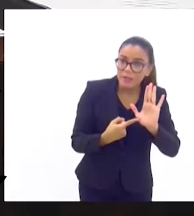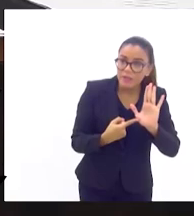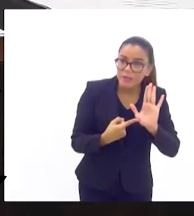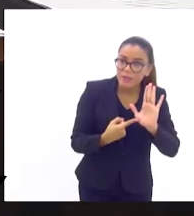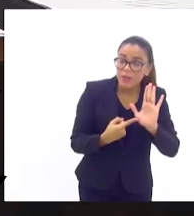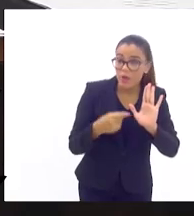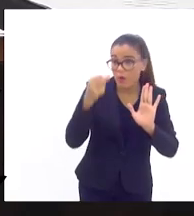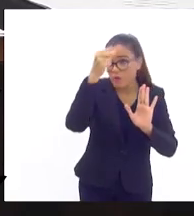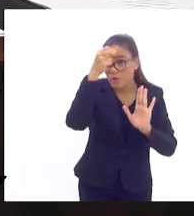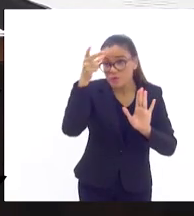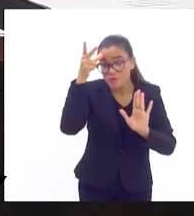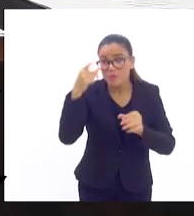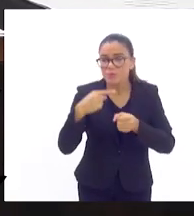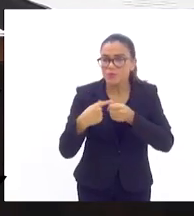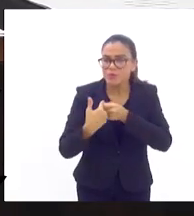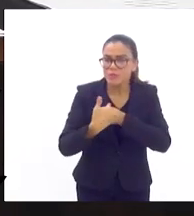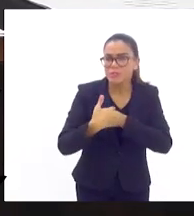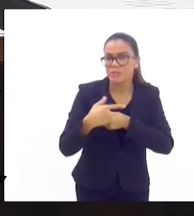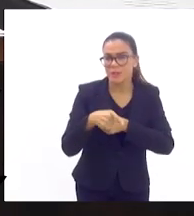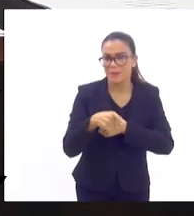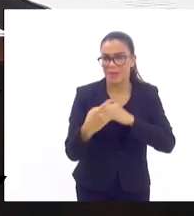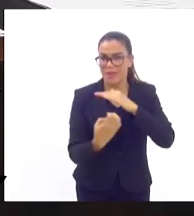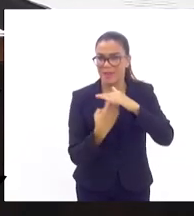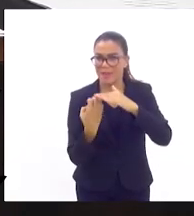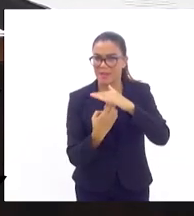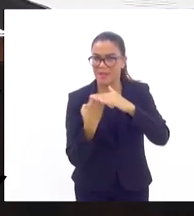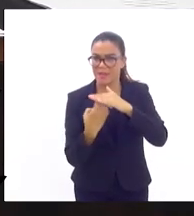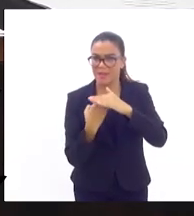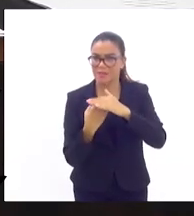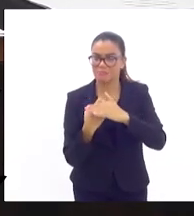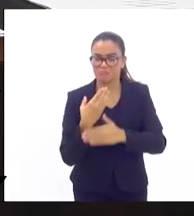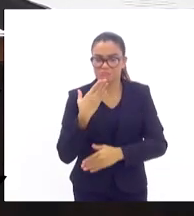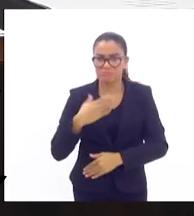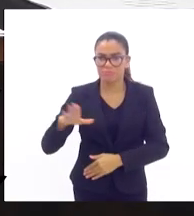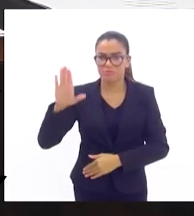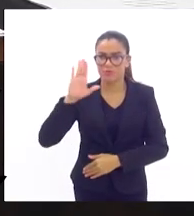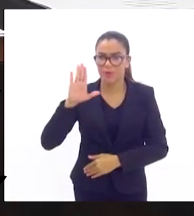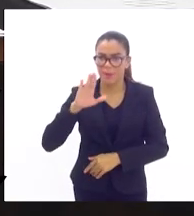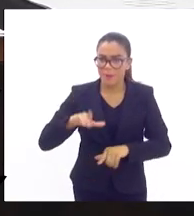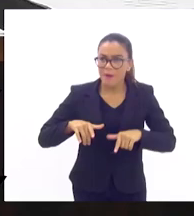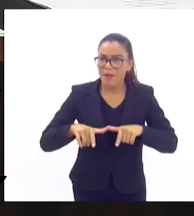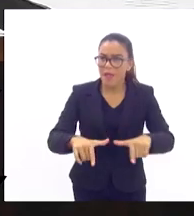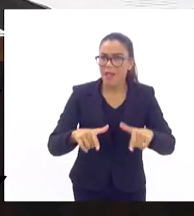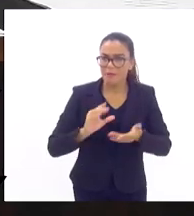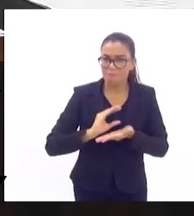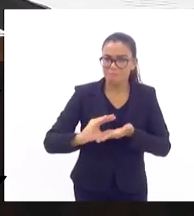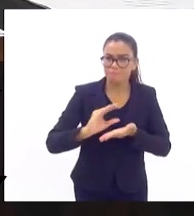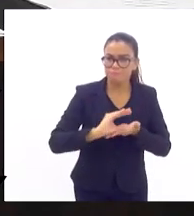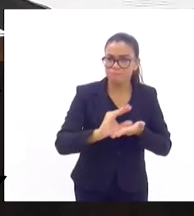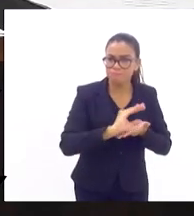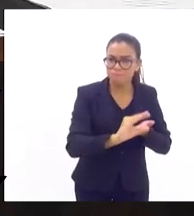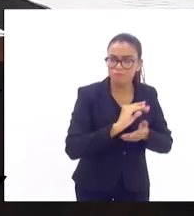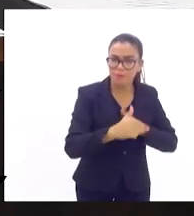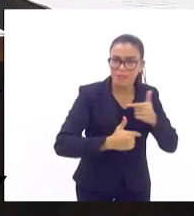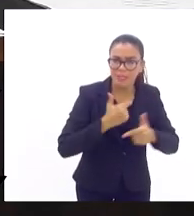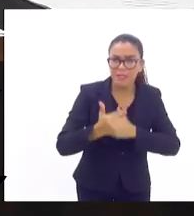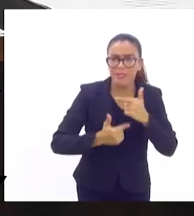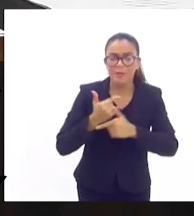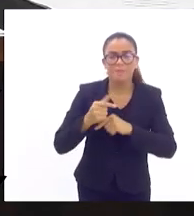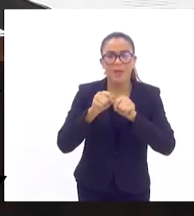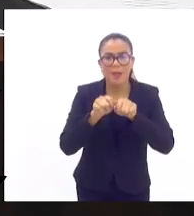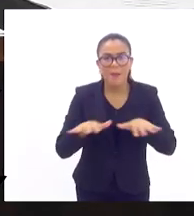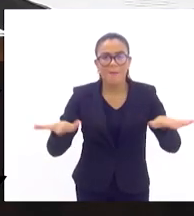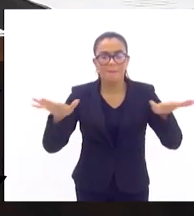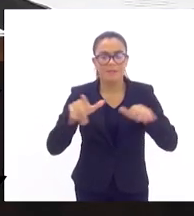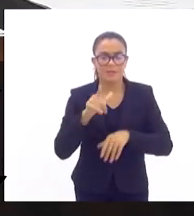Nos municípios em que a concessionária se compromete a realizar investimento em tempo seco, a obrigação de ampliação do